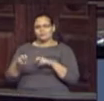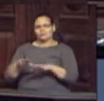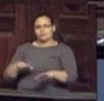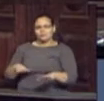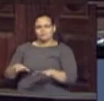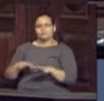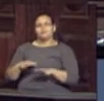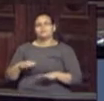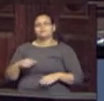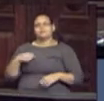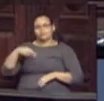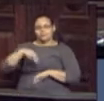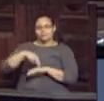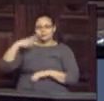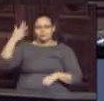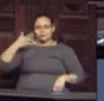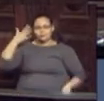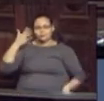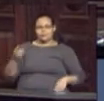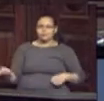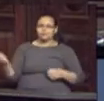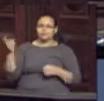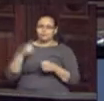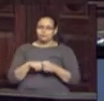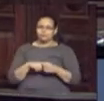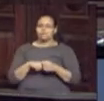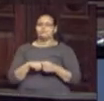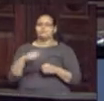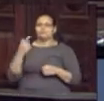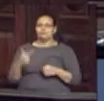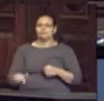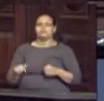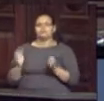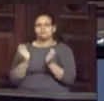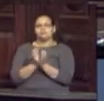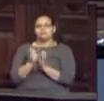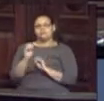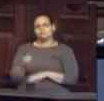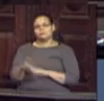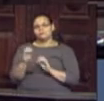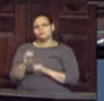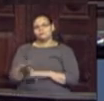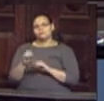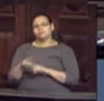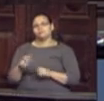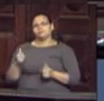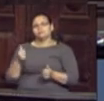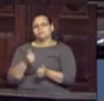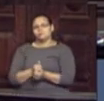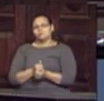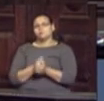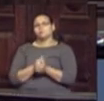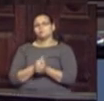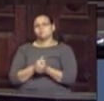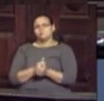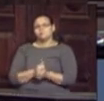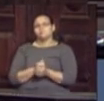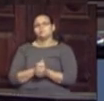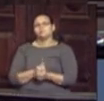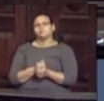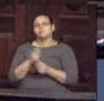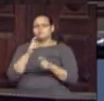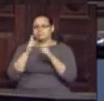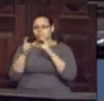esse assunto na tribuna e volto a abordá-lo, na Comissão de Educação, acompanhando de perto, em loco,